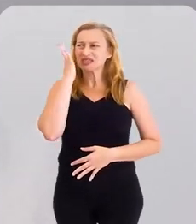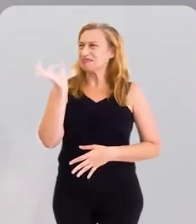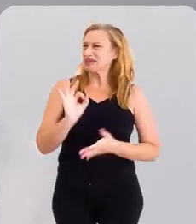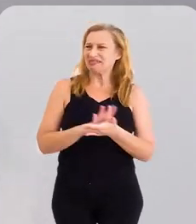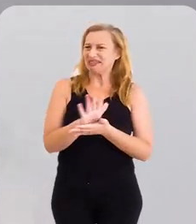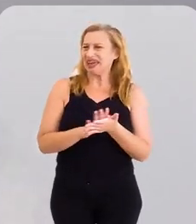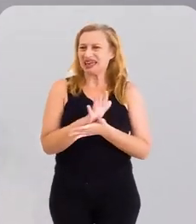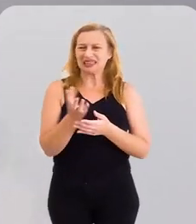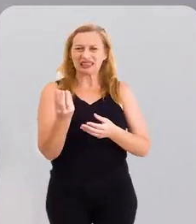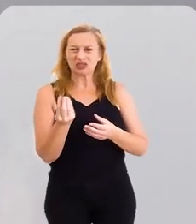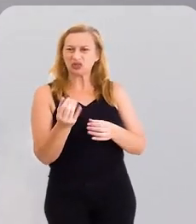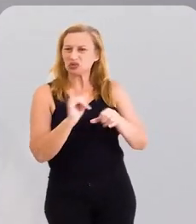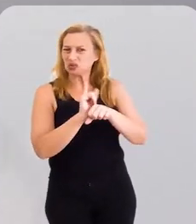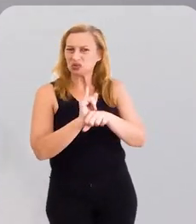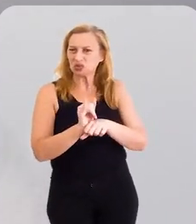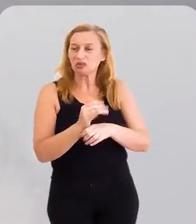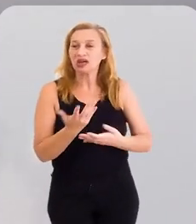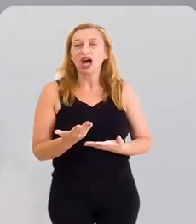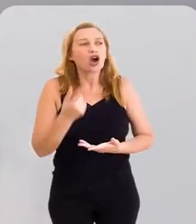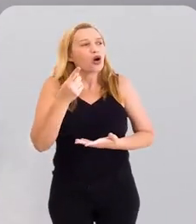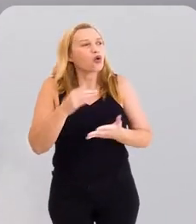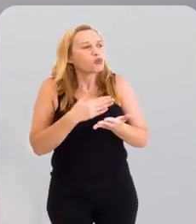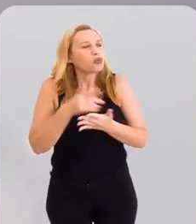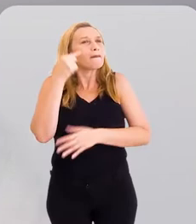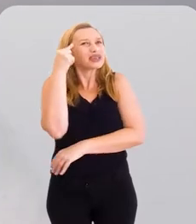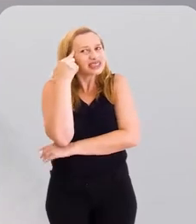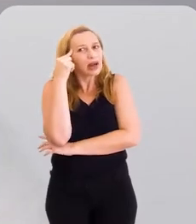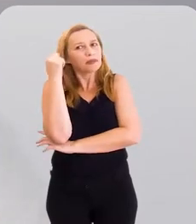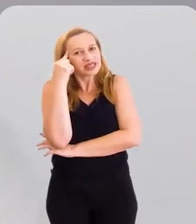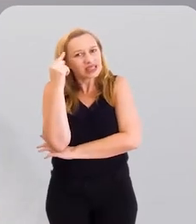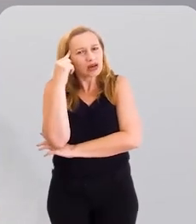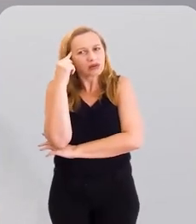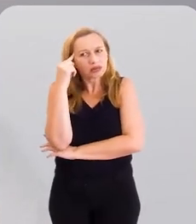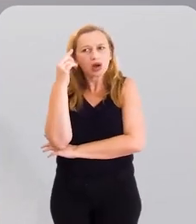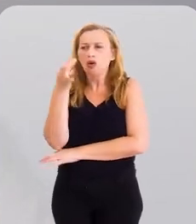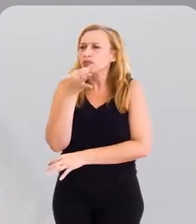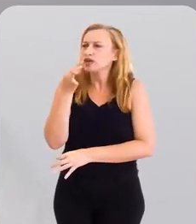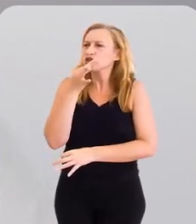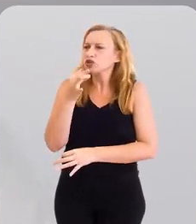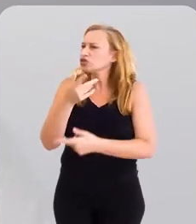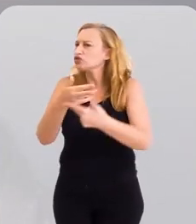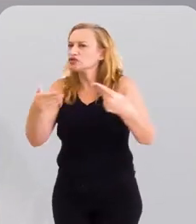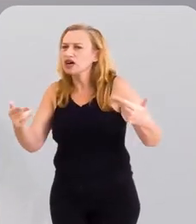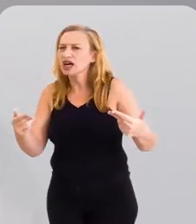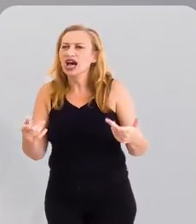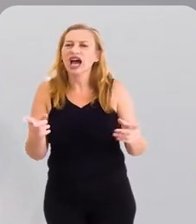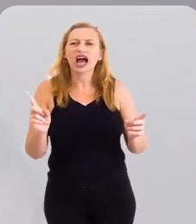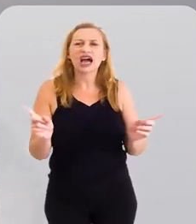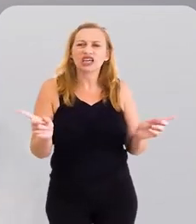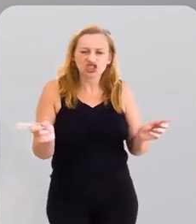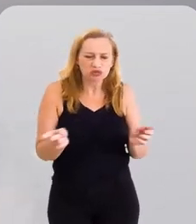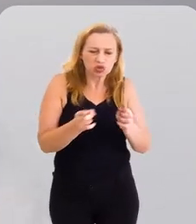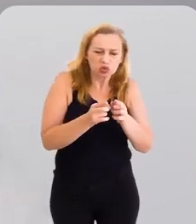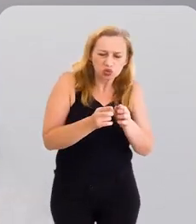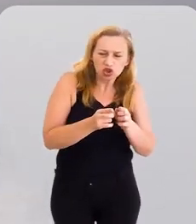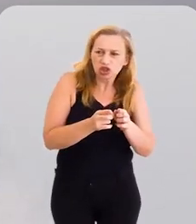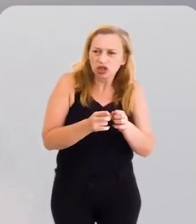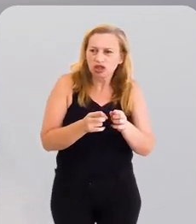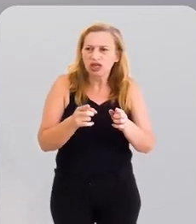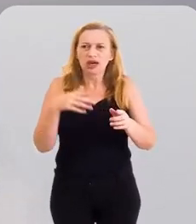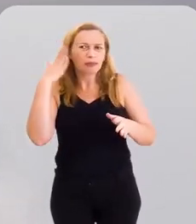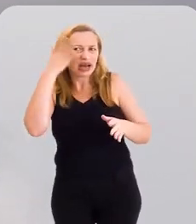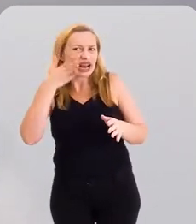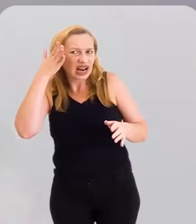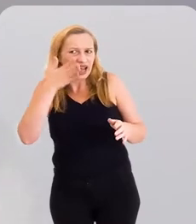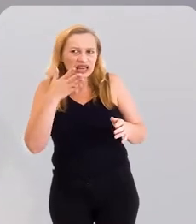sobre o YouTube. Não sabia quase nada. E a gente começou a pensar e pegar opiniões, e as sugestões eram: faz coisas curtinhas, faz